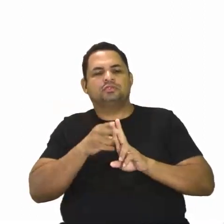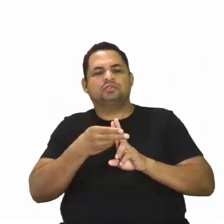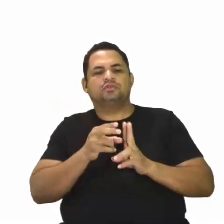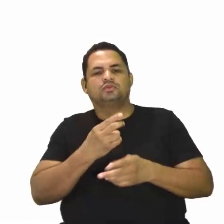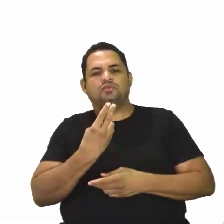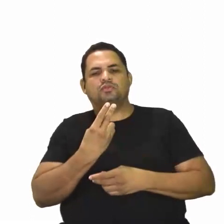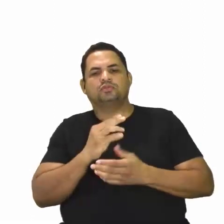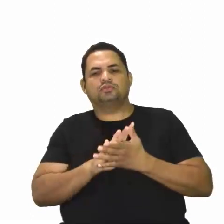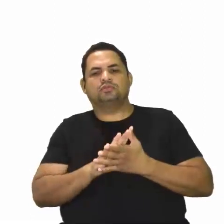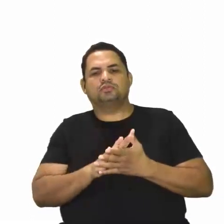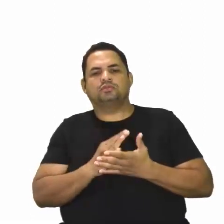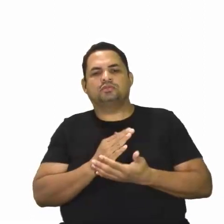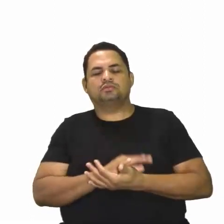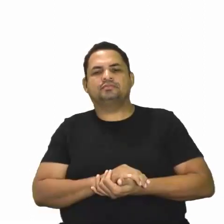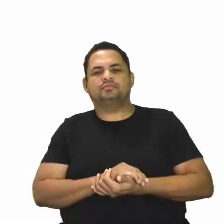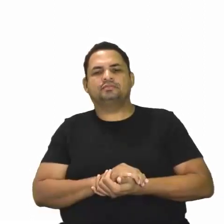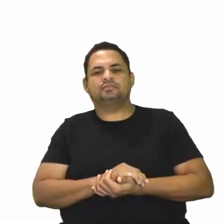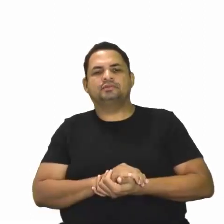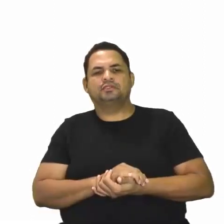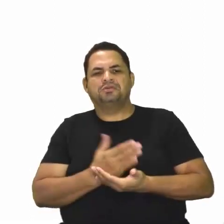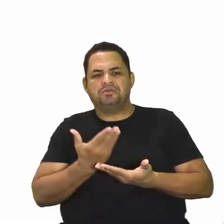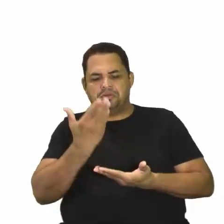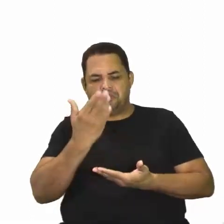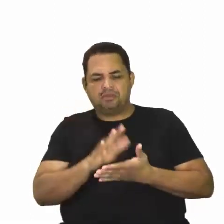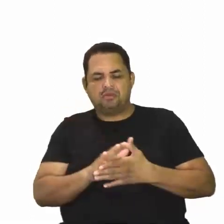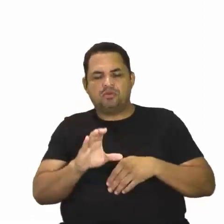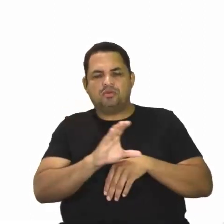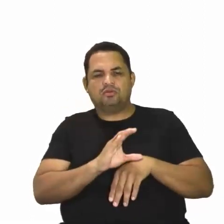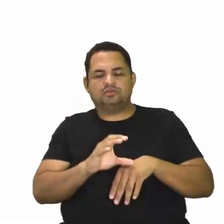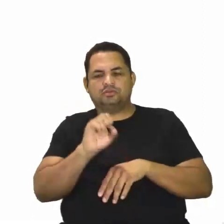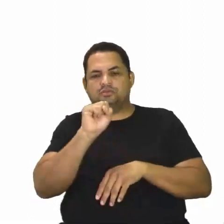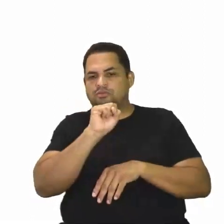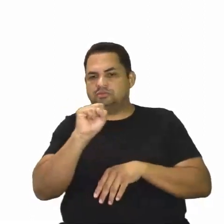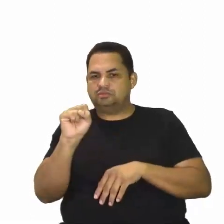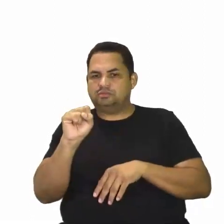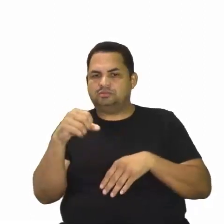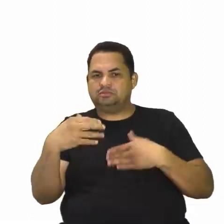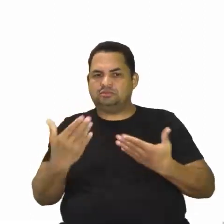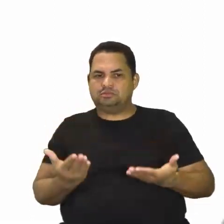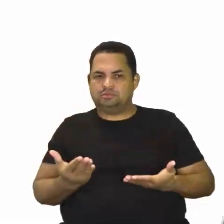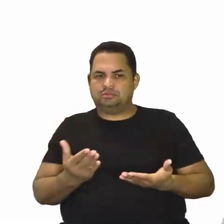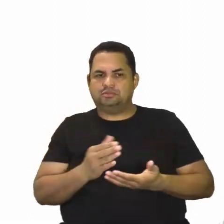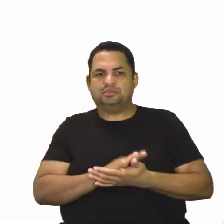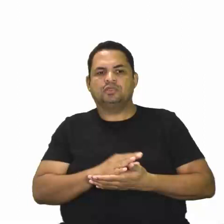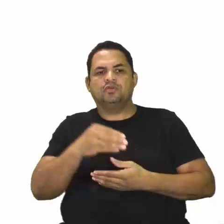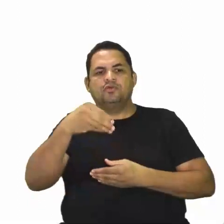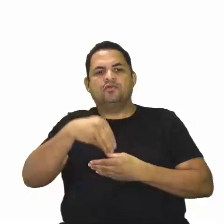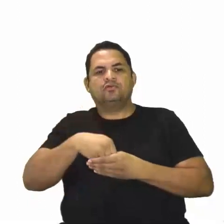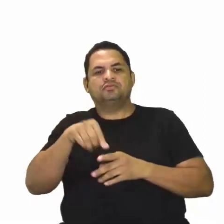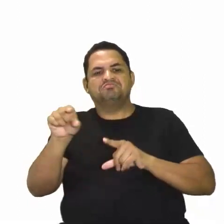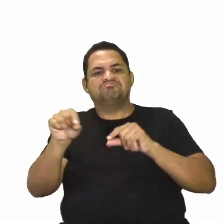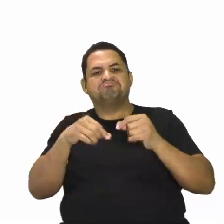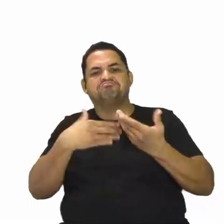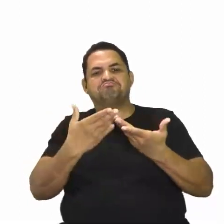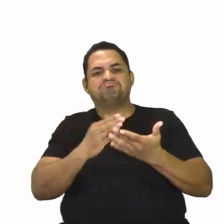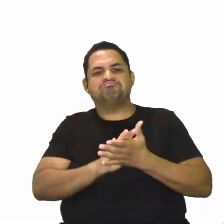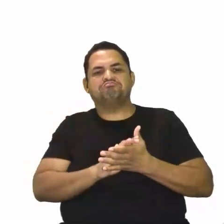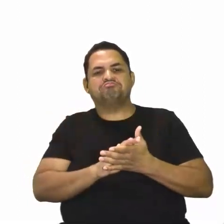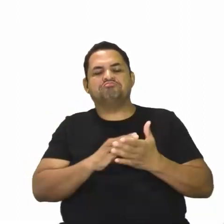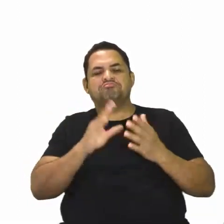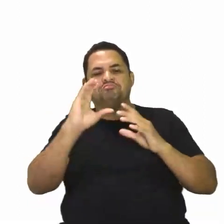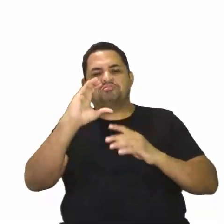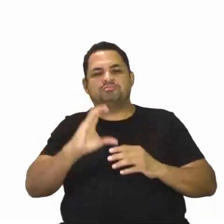saúde foi pela Constituição de 88? Foi na Constituição de 88? O voto facultativo